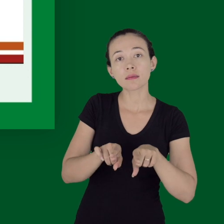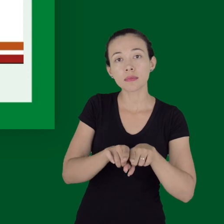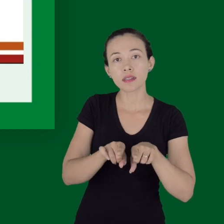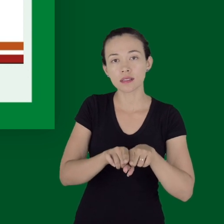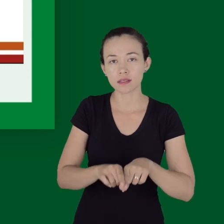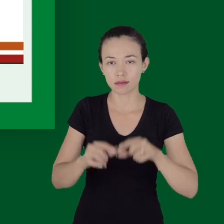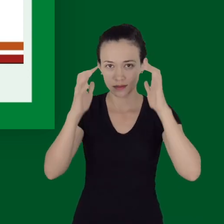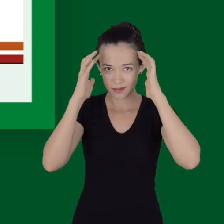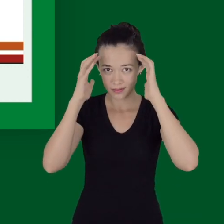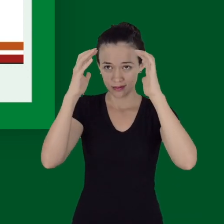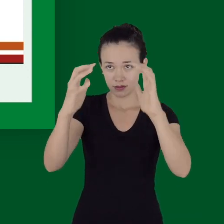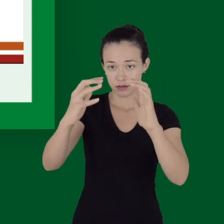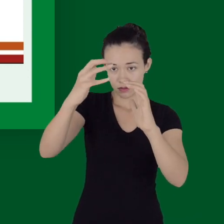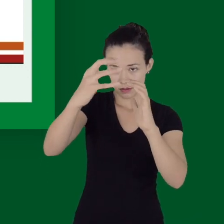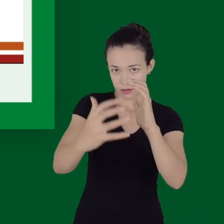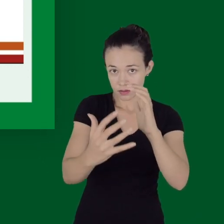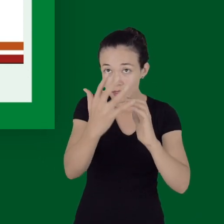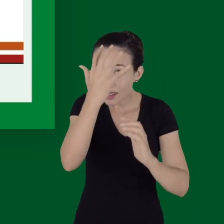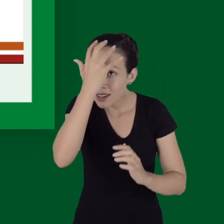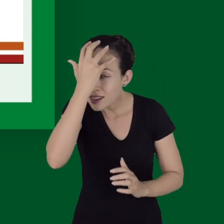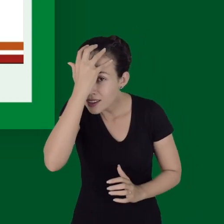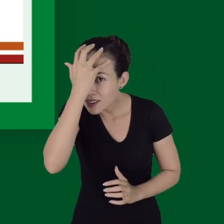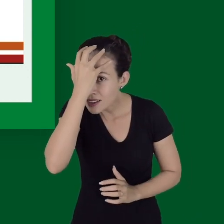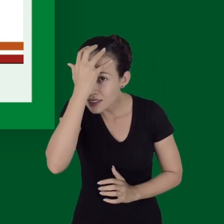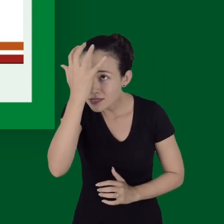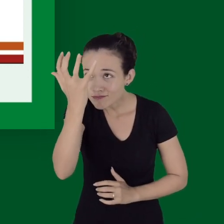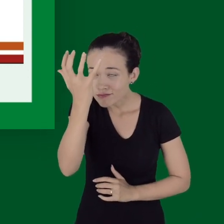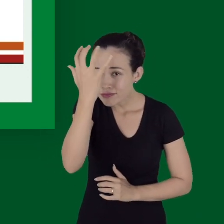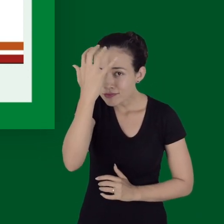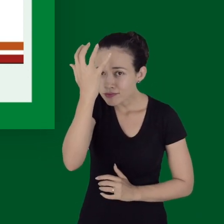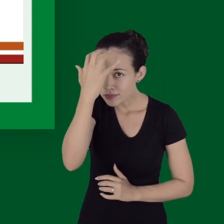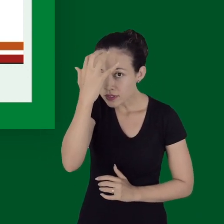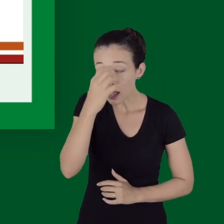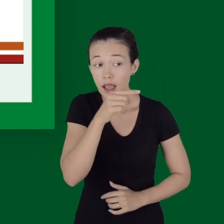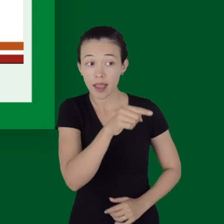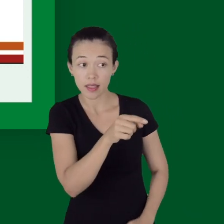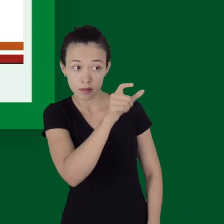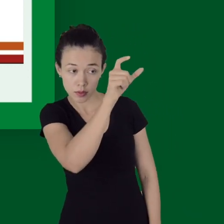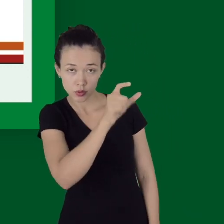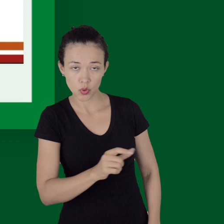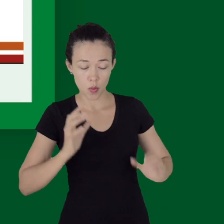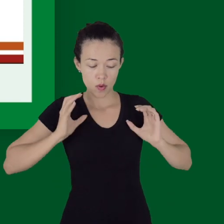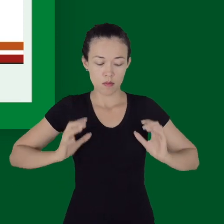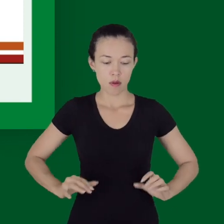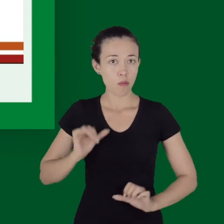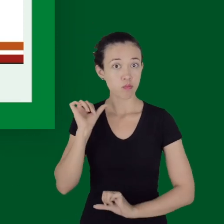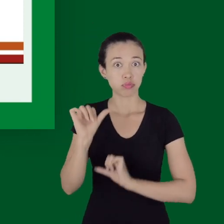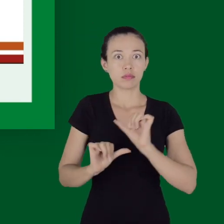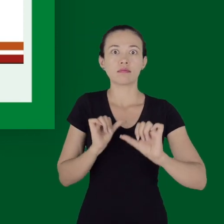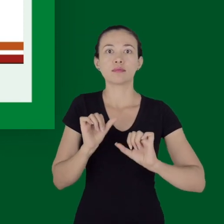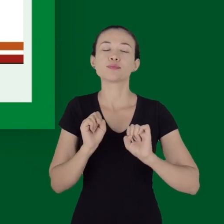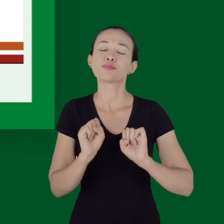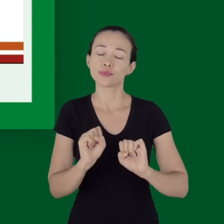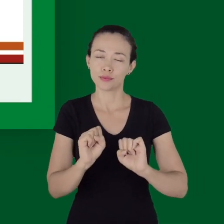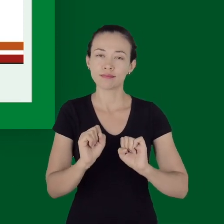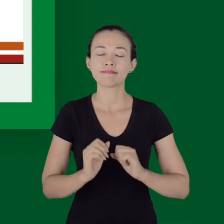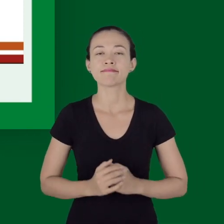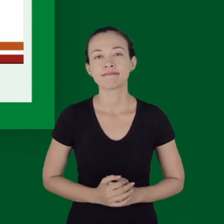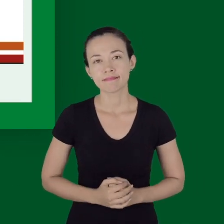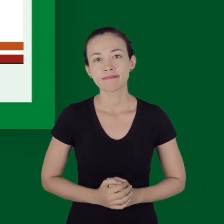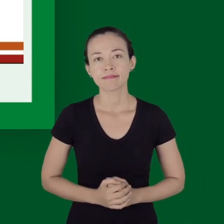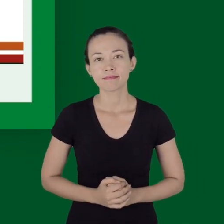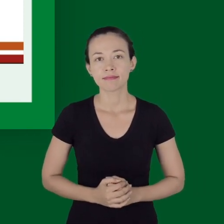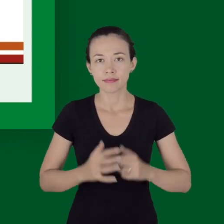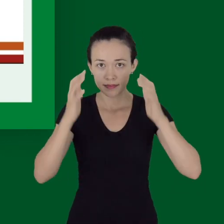membro inferior, e também pelo acometimento da região frontal, tem sintomas de frontalização, que o paciente pode ficar desinibido, ter alteração